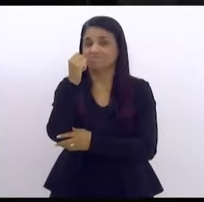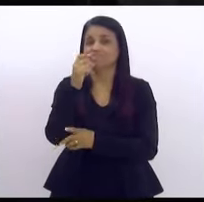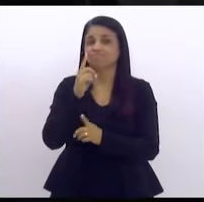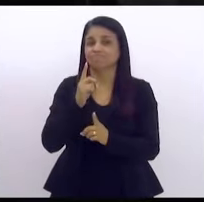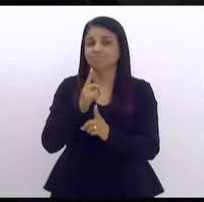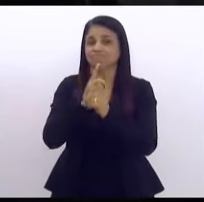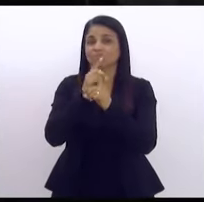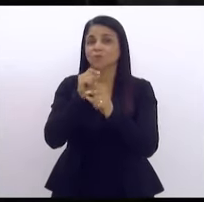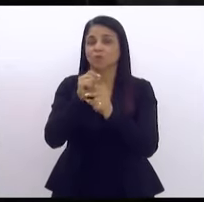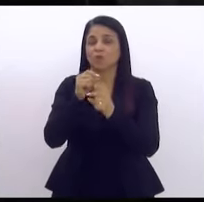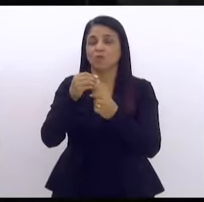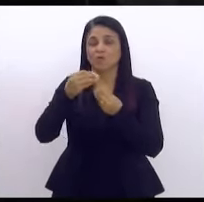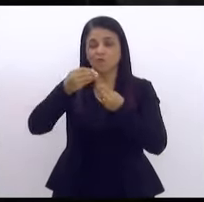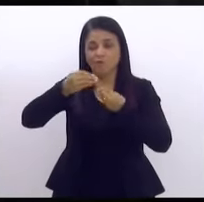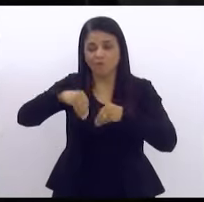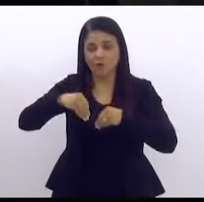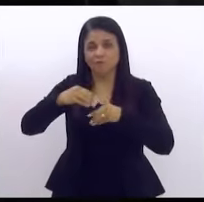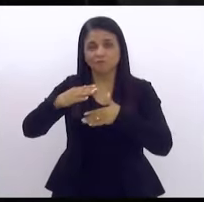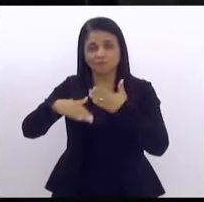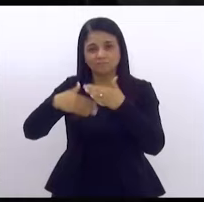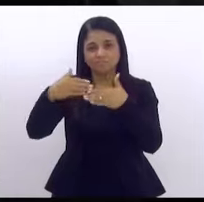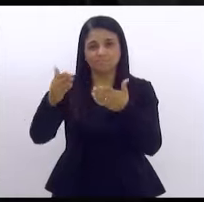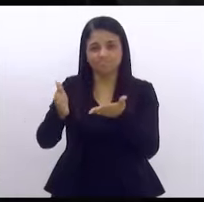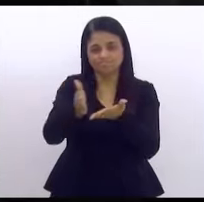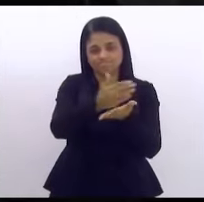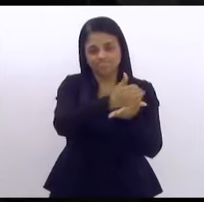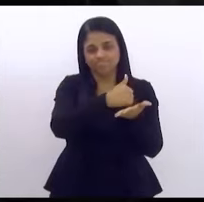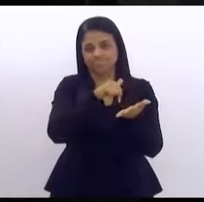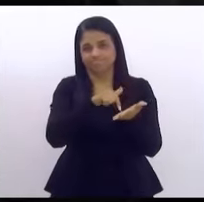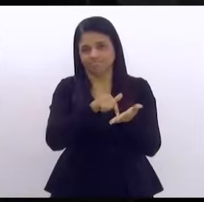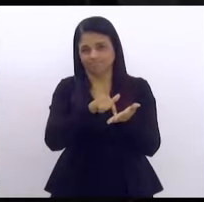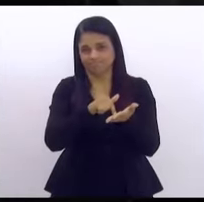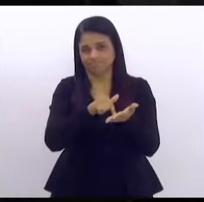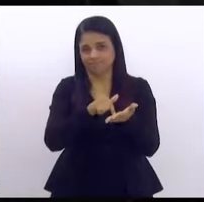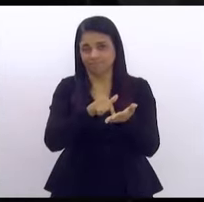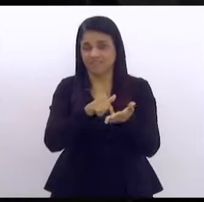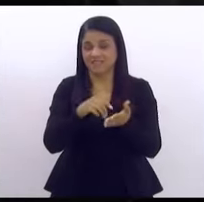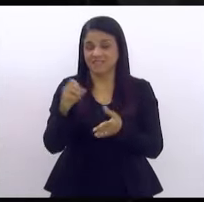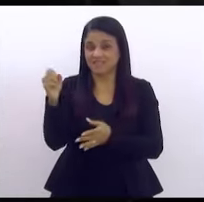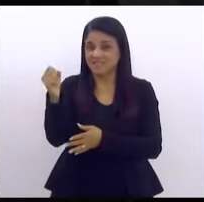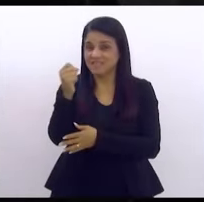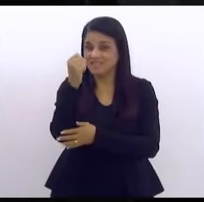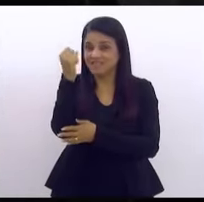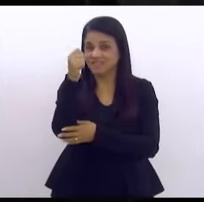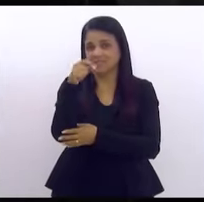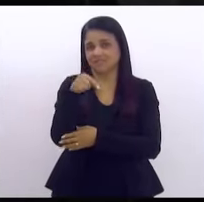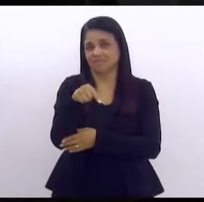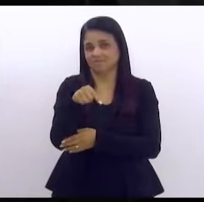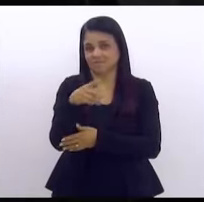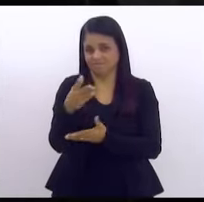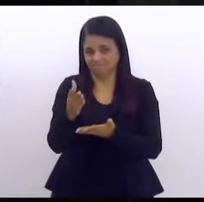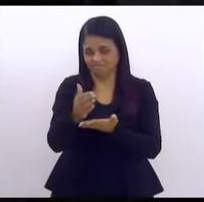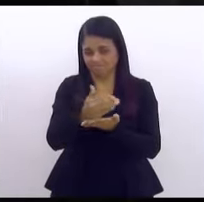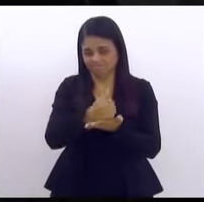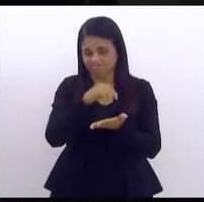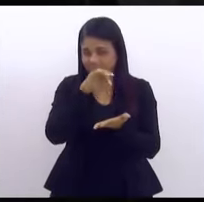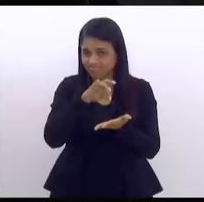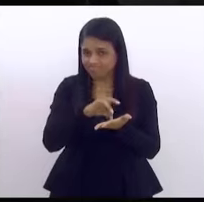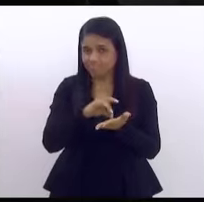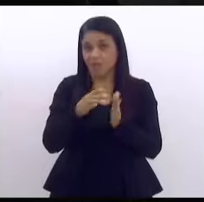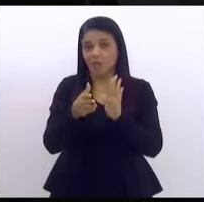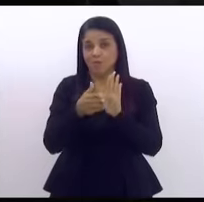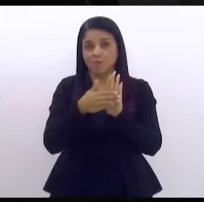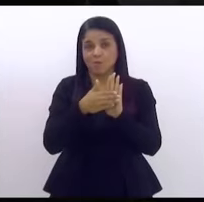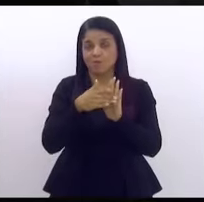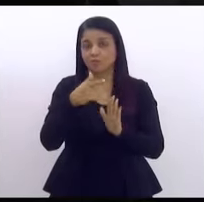o fraco desempenho de arrecadação, ou seja, uma crise de receita. Logo, a proposta orçamentária